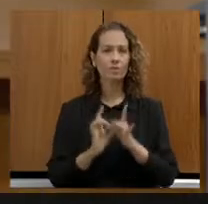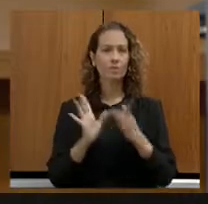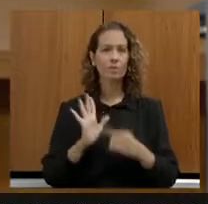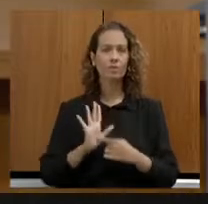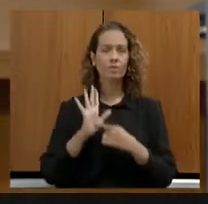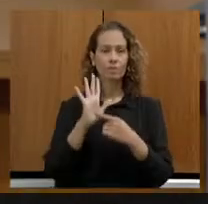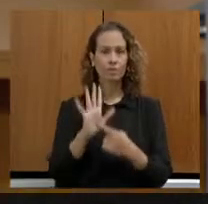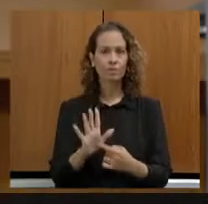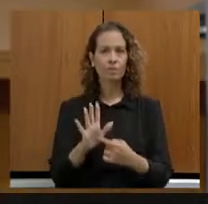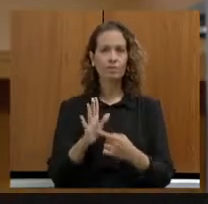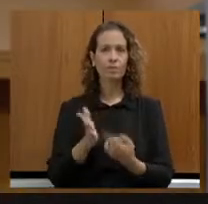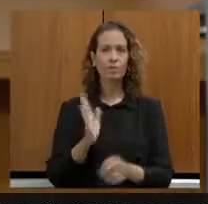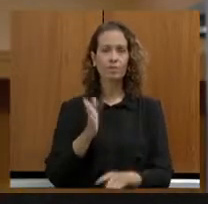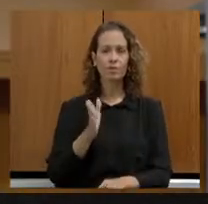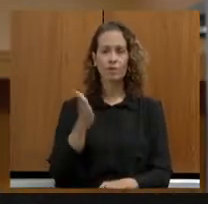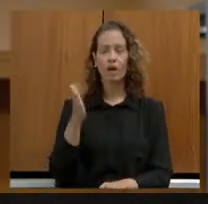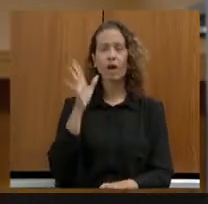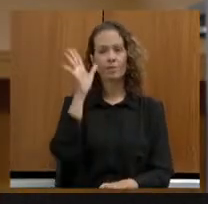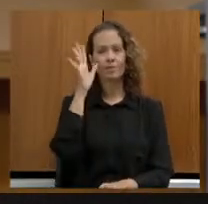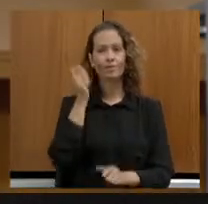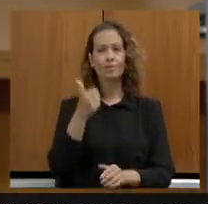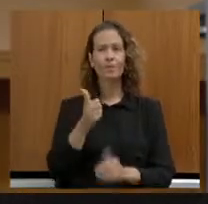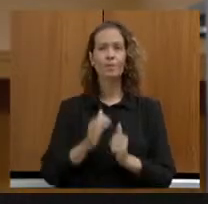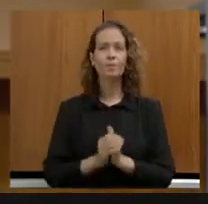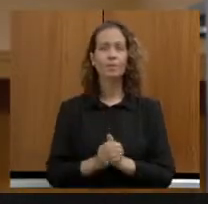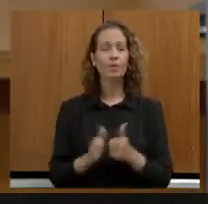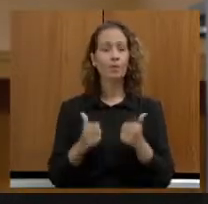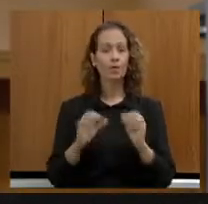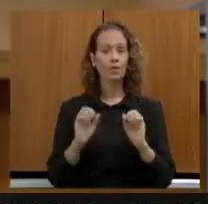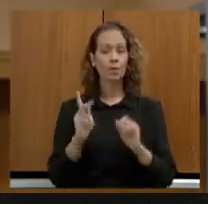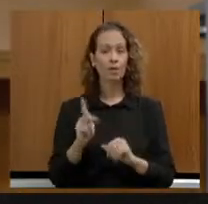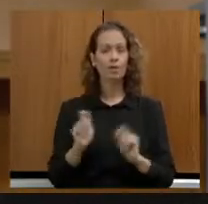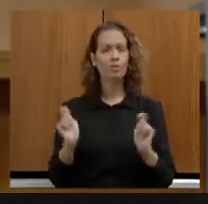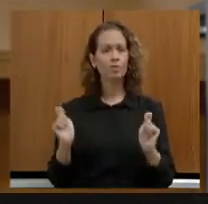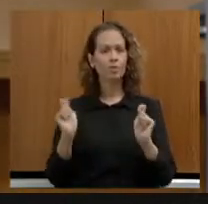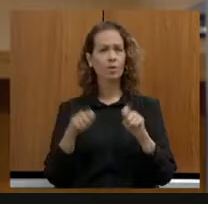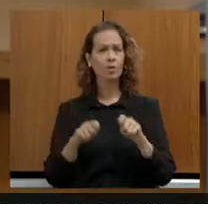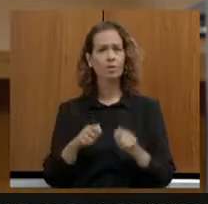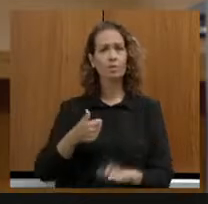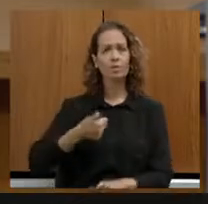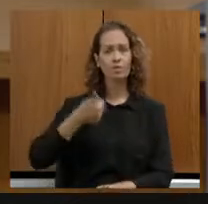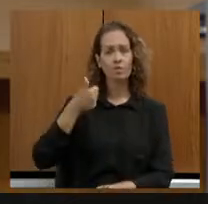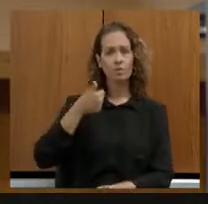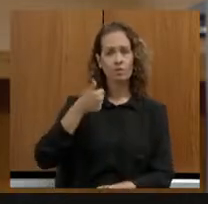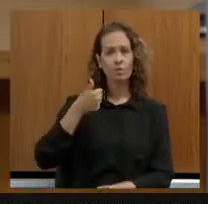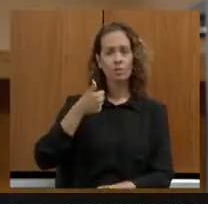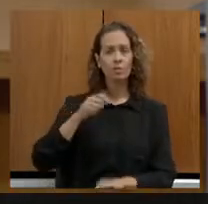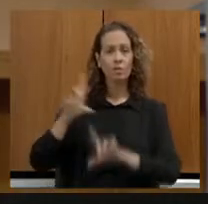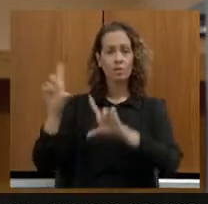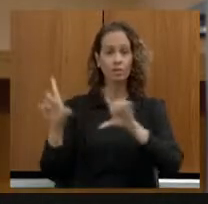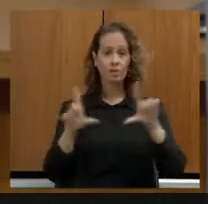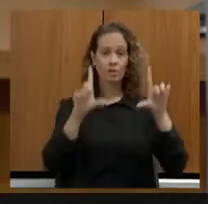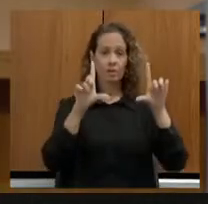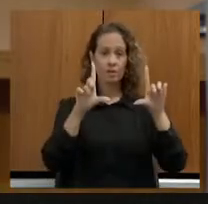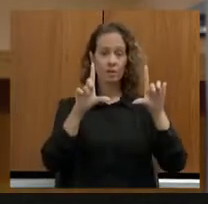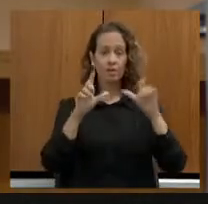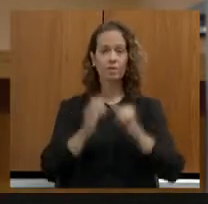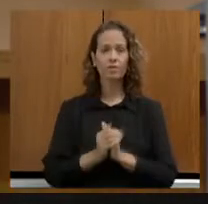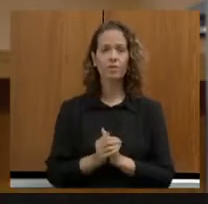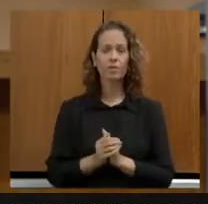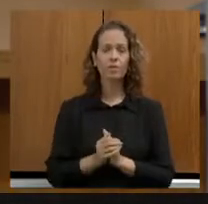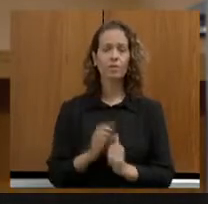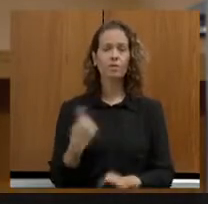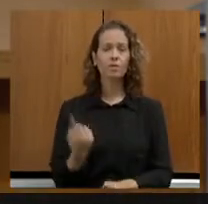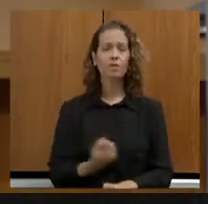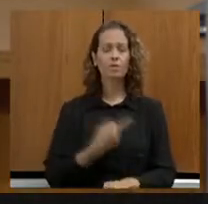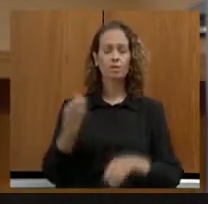apresentação lá já tá naquele lado lá Maravilha podemos passar por favor para o primeiro esse primeiro slide então a gente